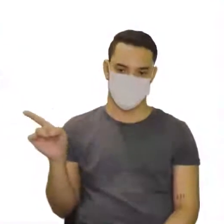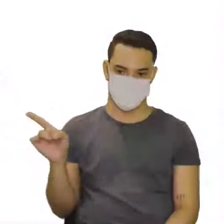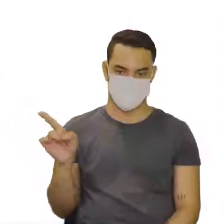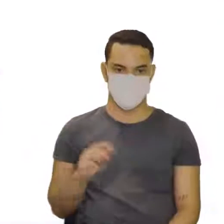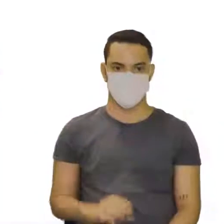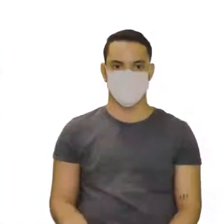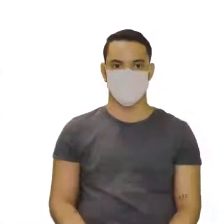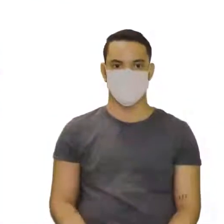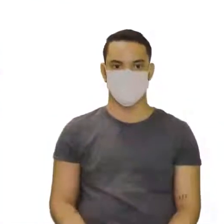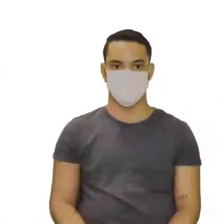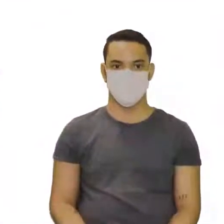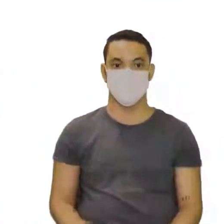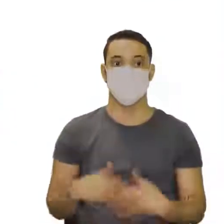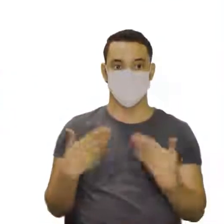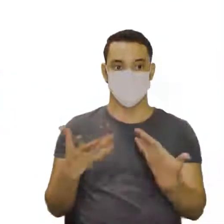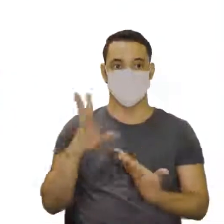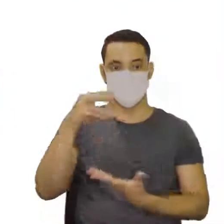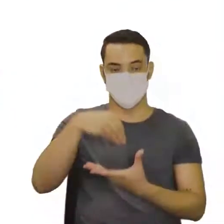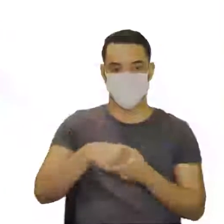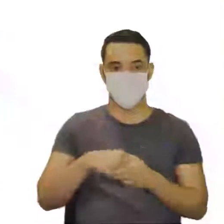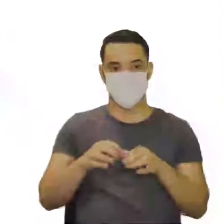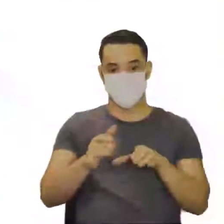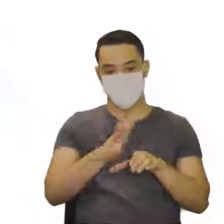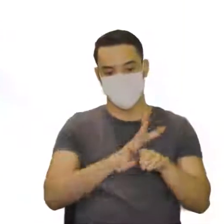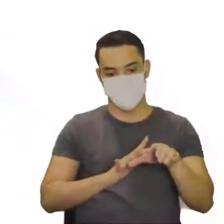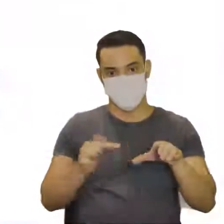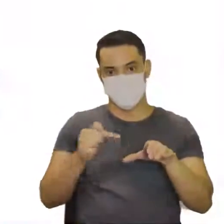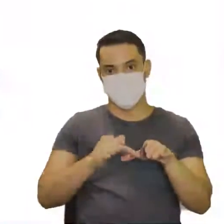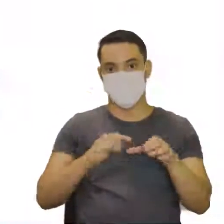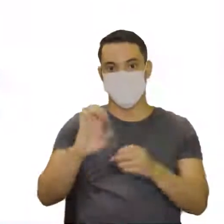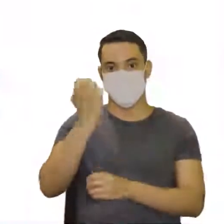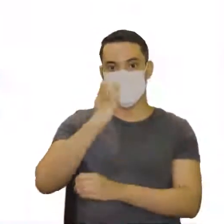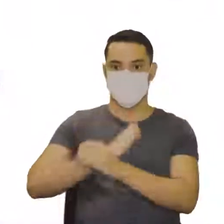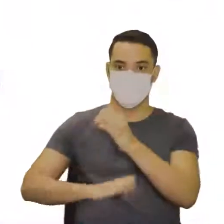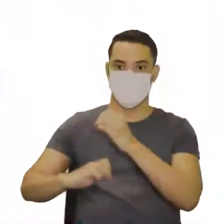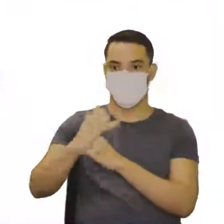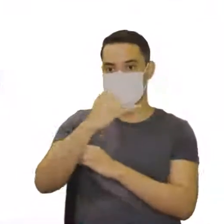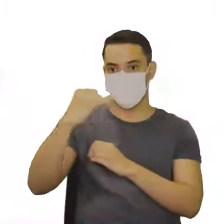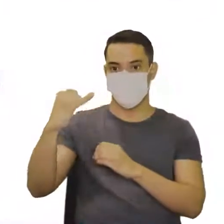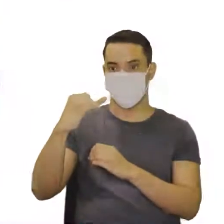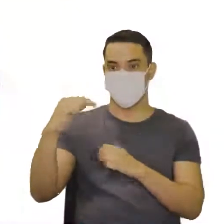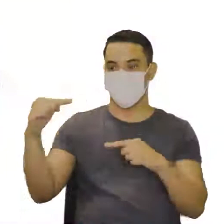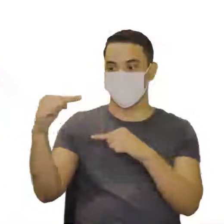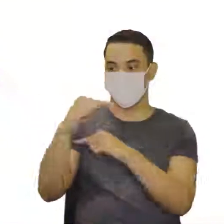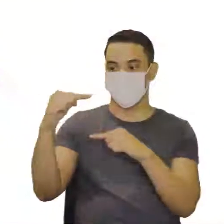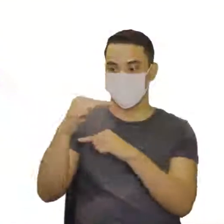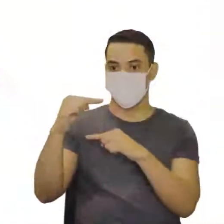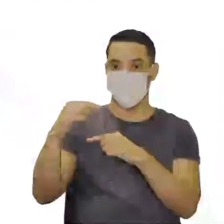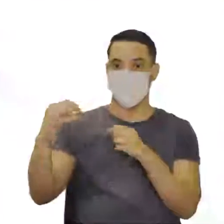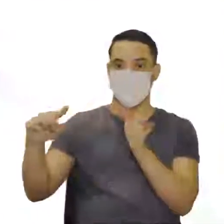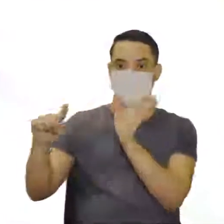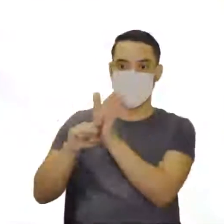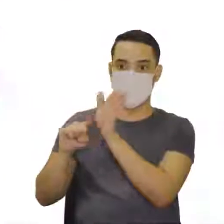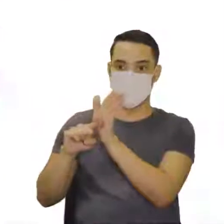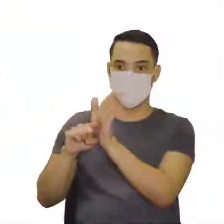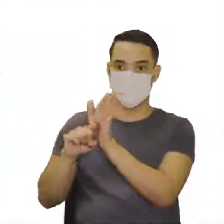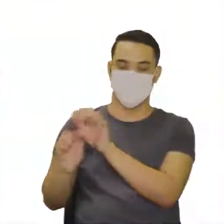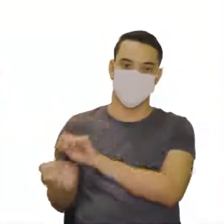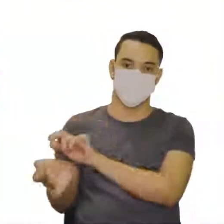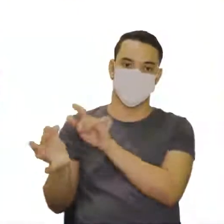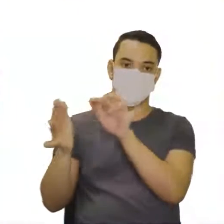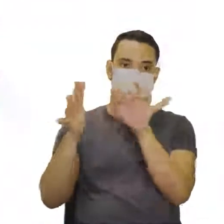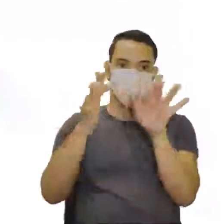E nos circuitos elétricos, os elétrons se deslocam do polo negativo para o polo